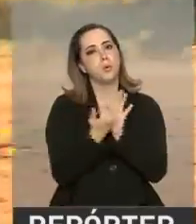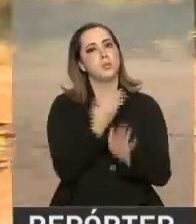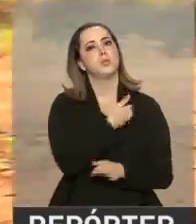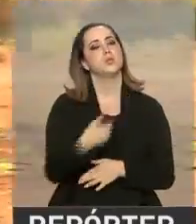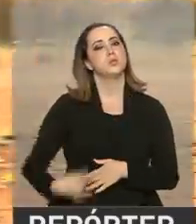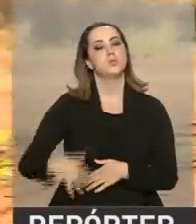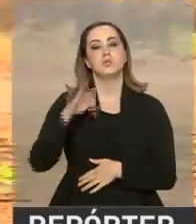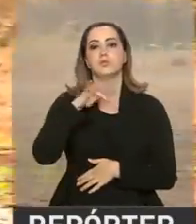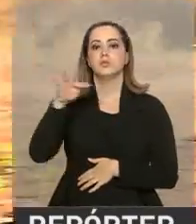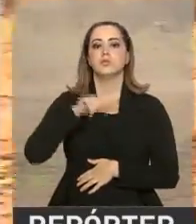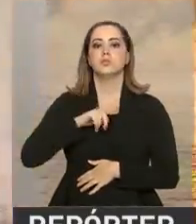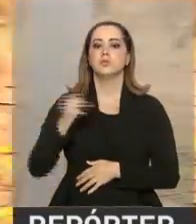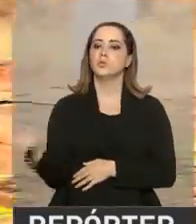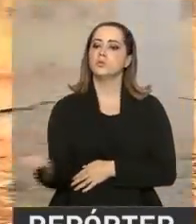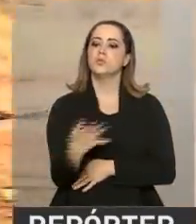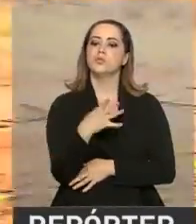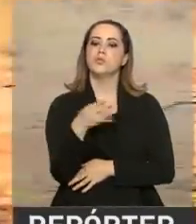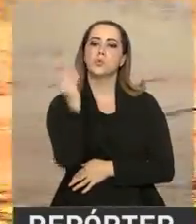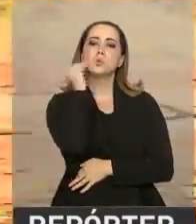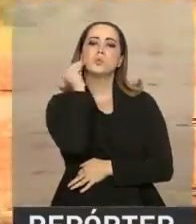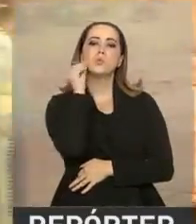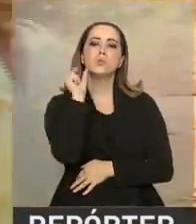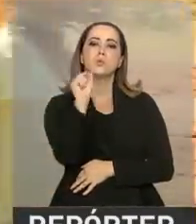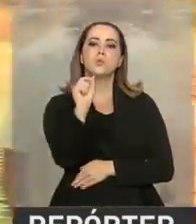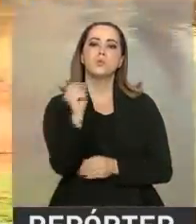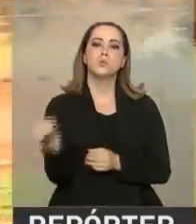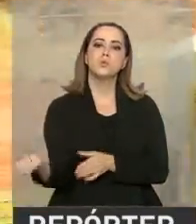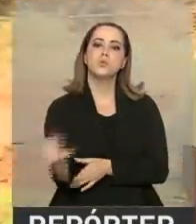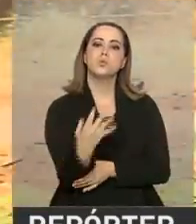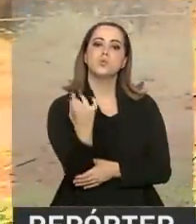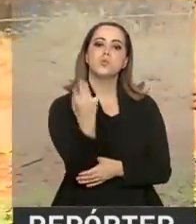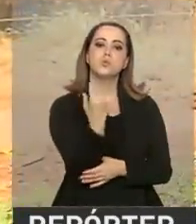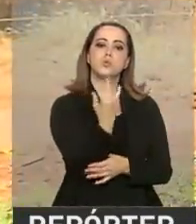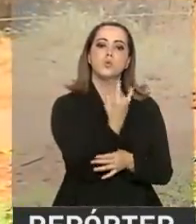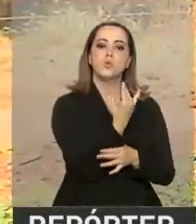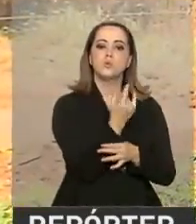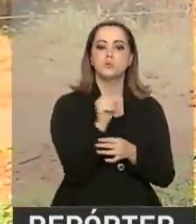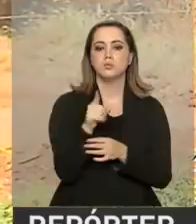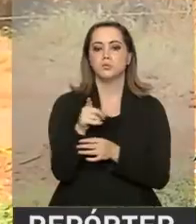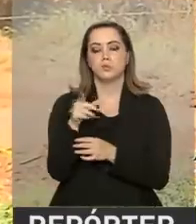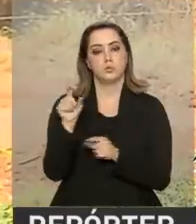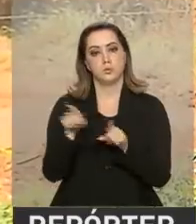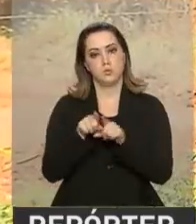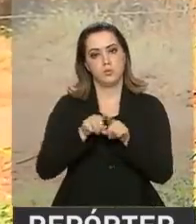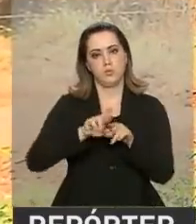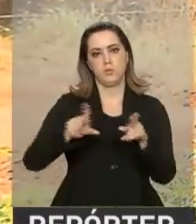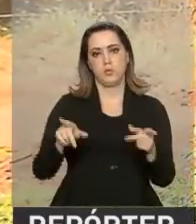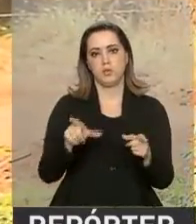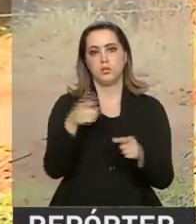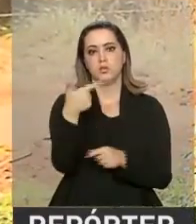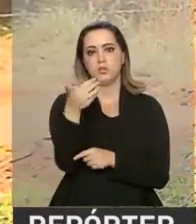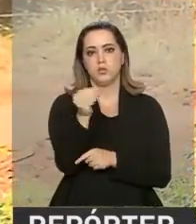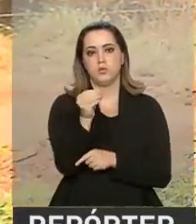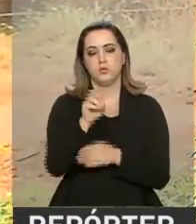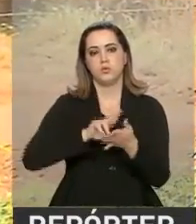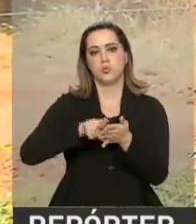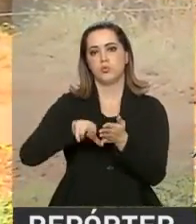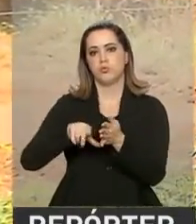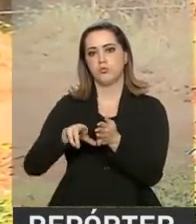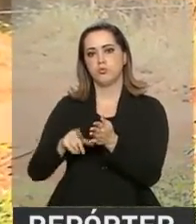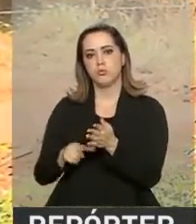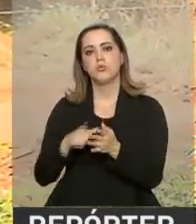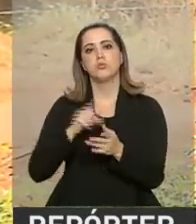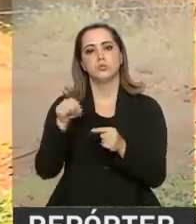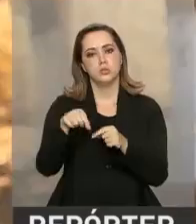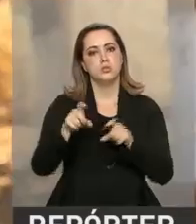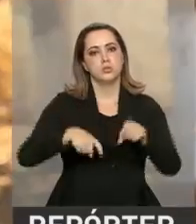os associados estão com uma nova experiência na produção de hortaliças orgânicas. Por enquanto, são em torno de 20 variedades, mas a ideia é